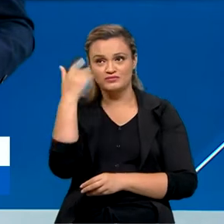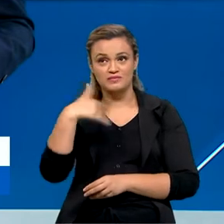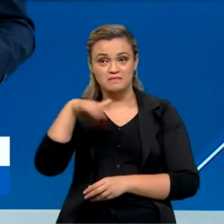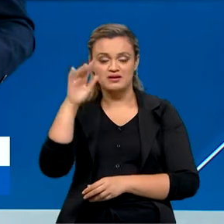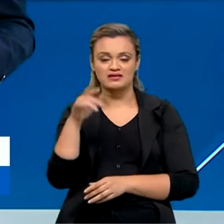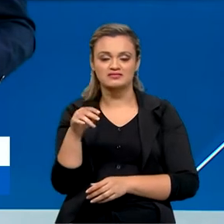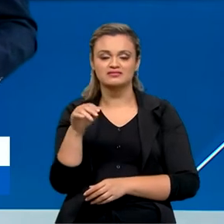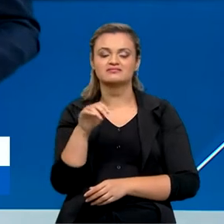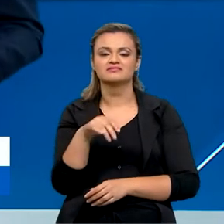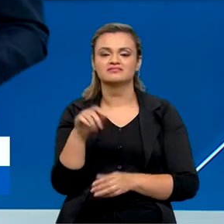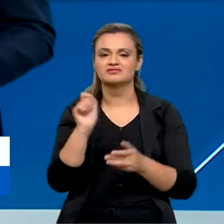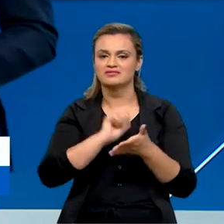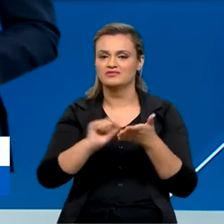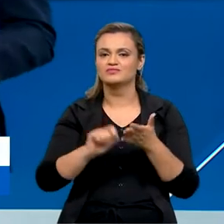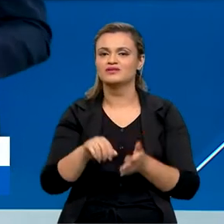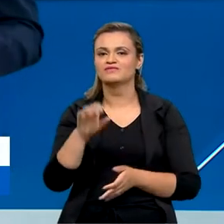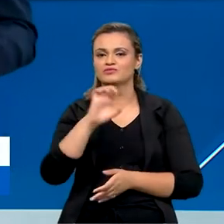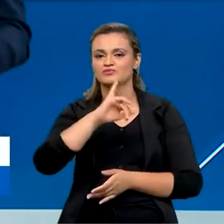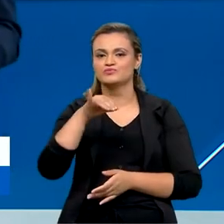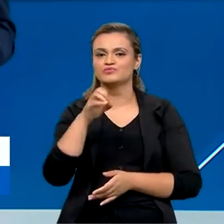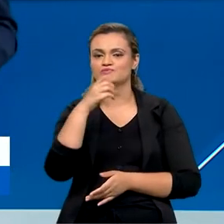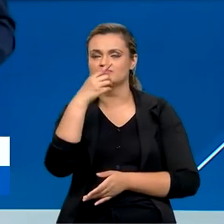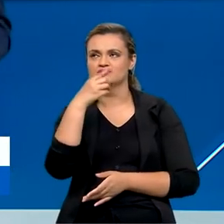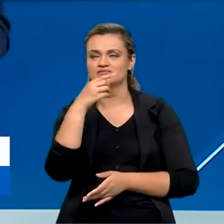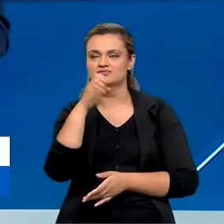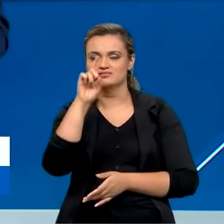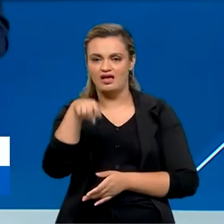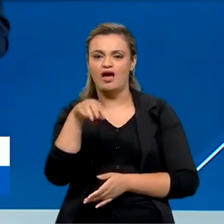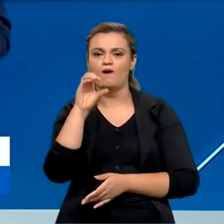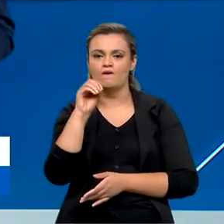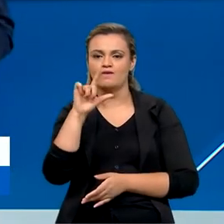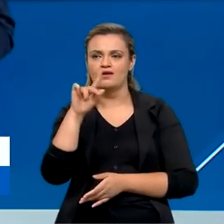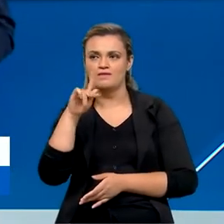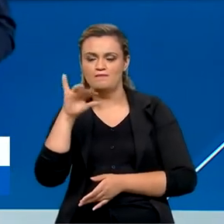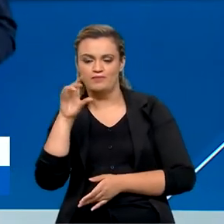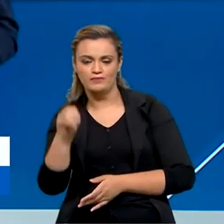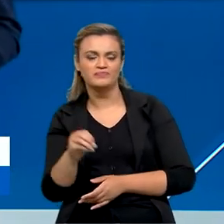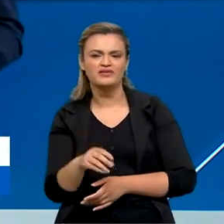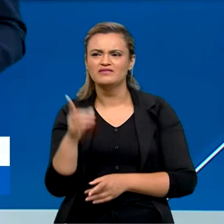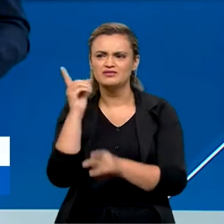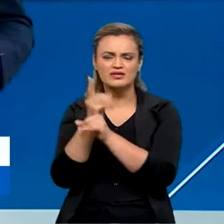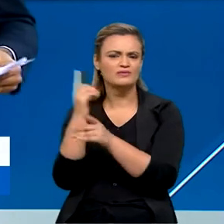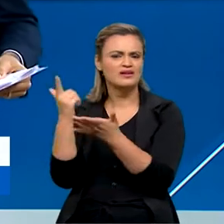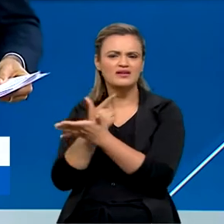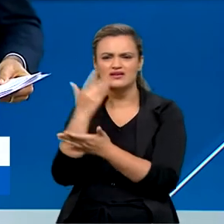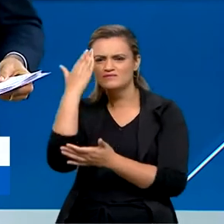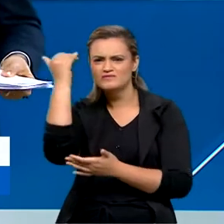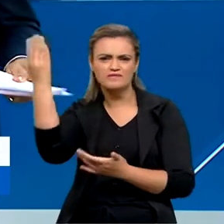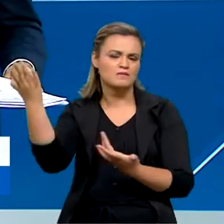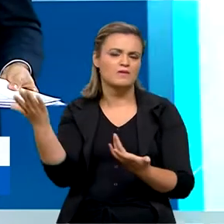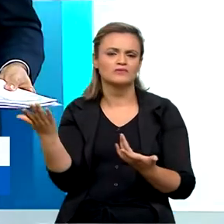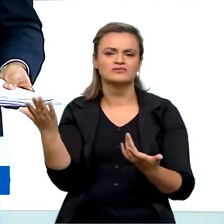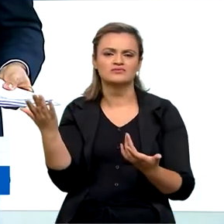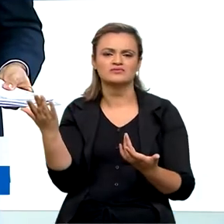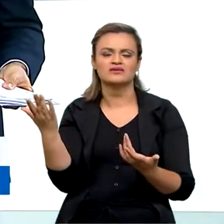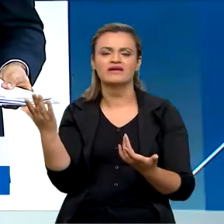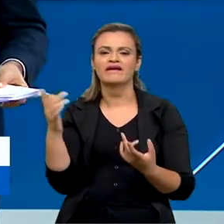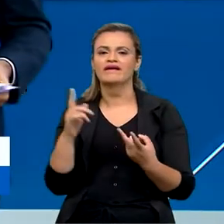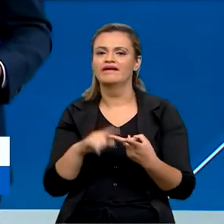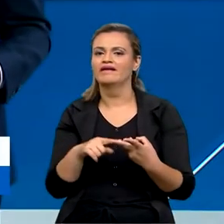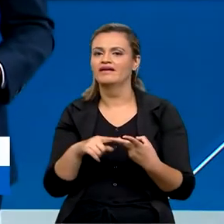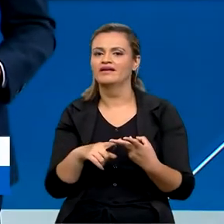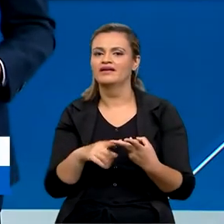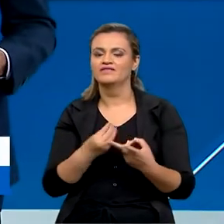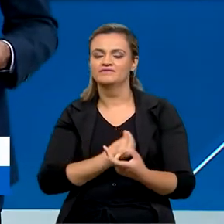do Brasil, José Olímpio. Na lista, agora muito mais acessível aos leitores, estão clássicos como O Grande Sertão Veredas, de Guimarães Rosa,